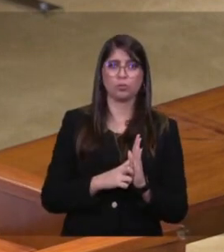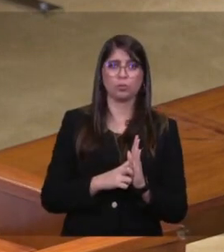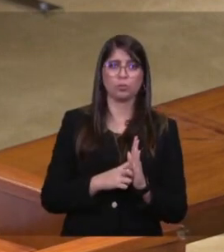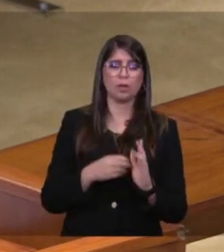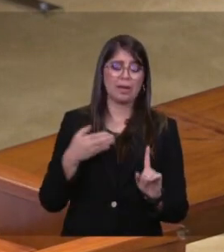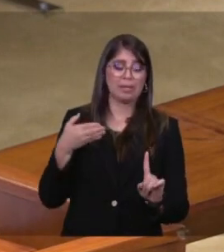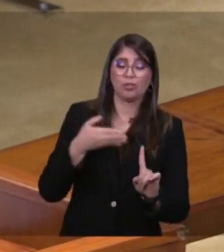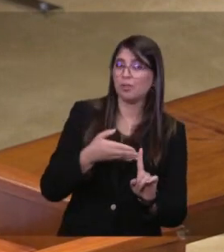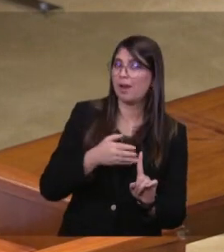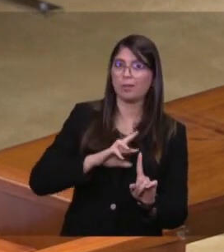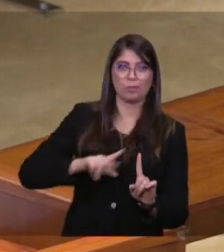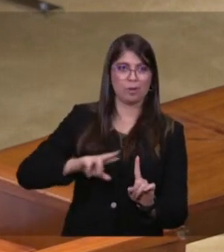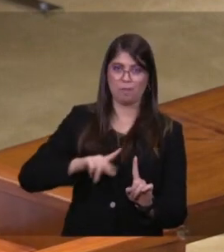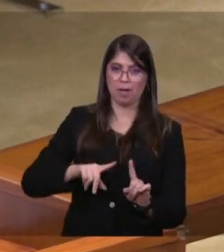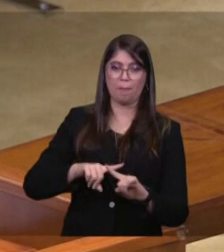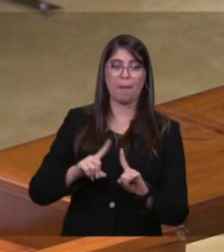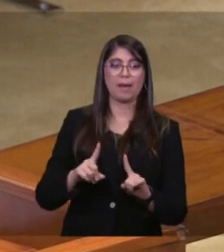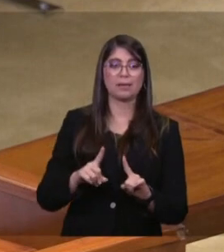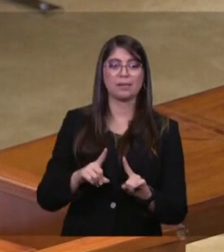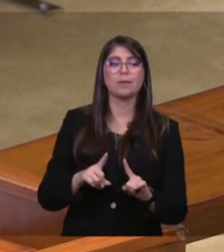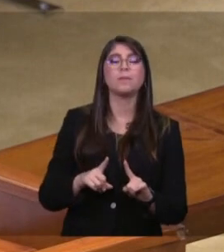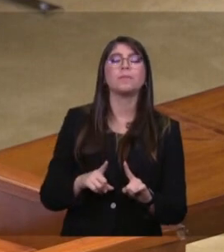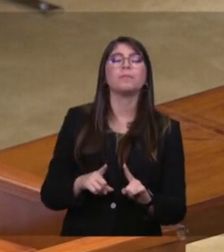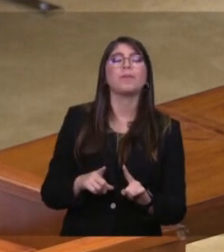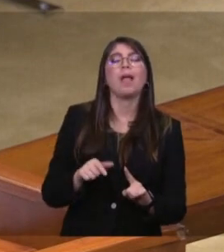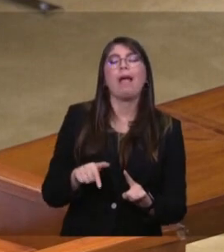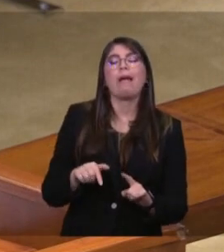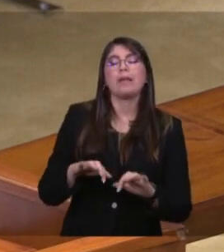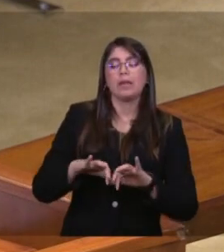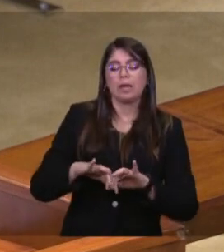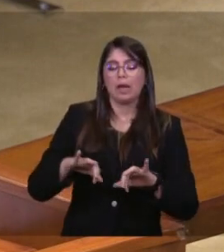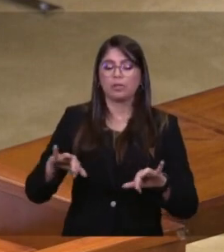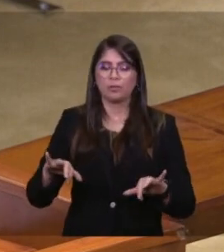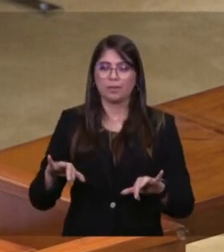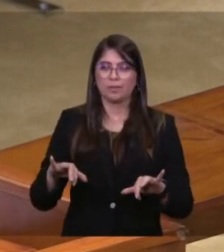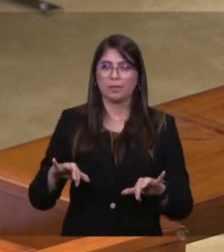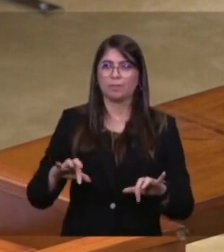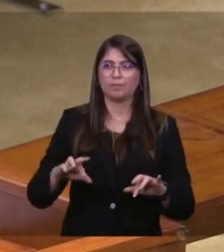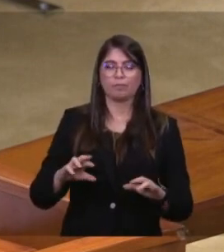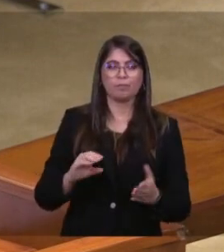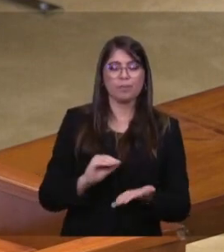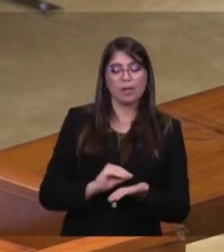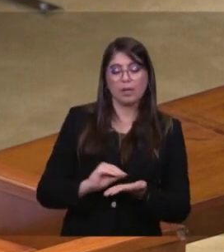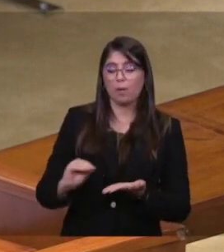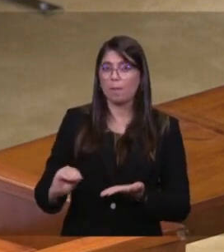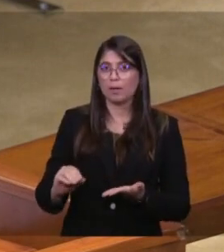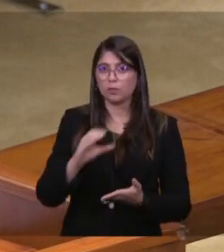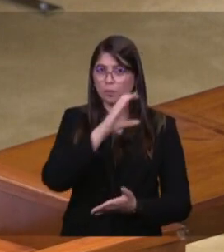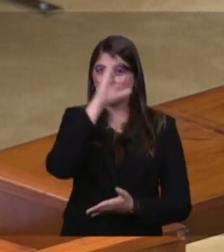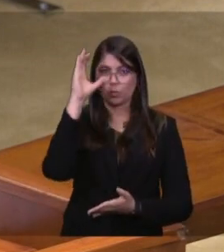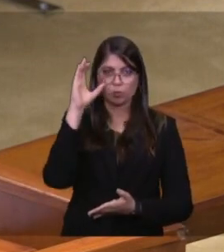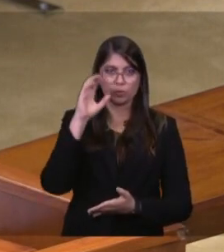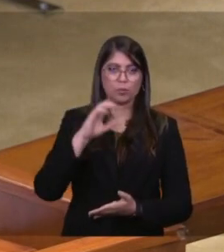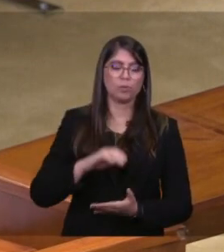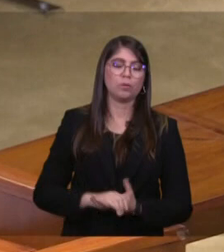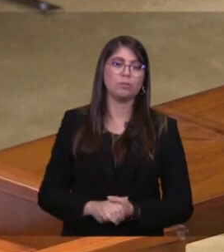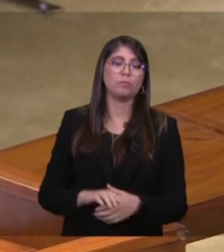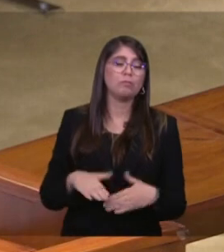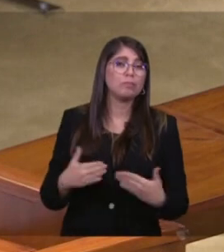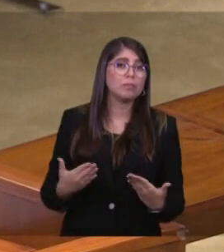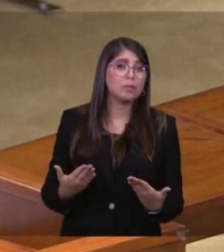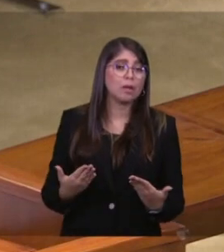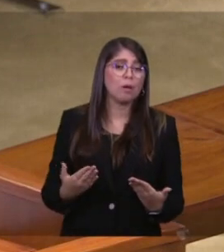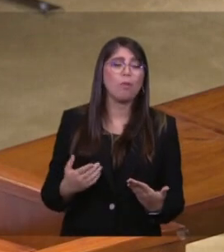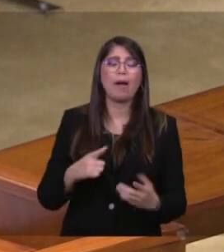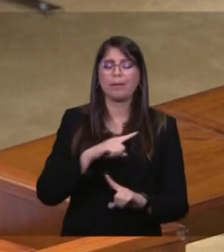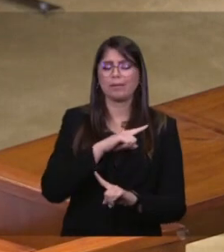cujo repasse econômico do tributo que se pretende aqui fazer prevalecer não foi repassado ao consumidor final. Então, portanto, aqui há